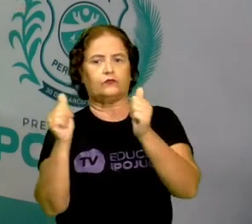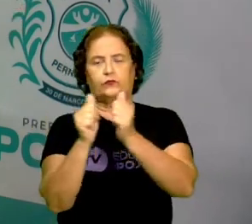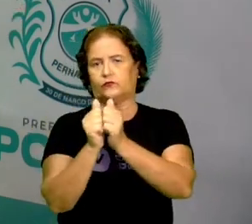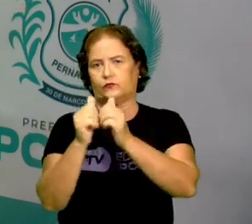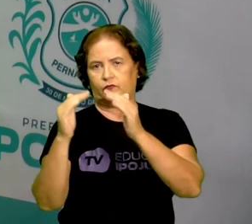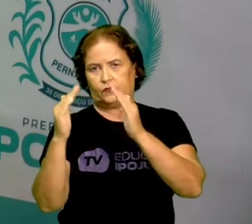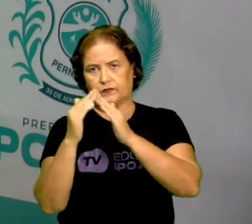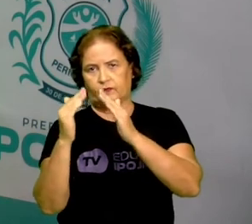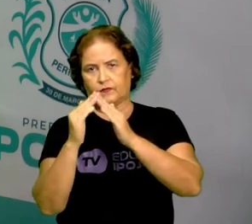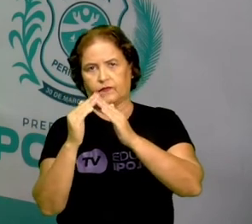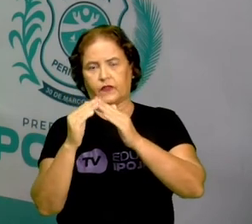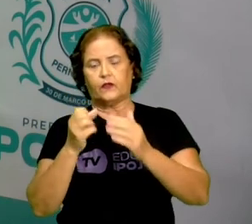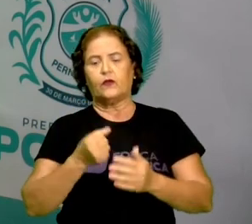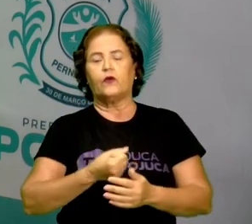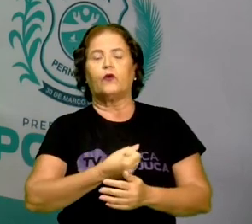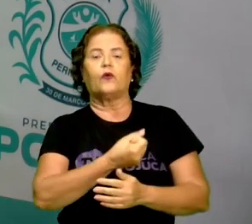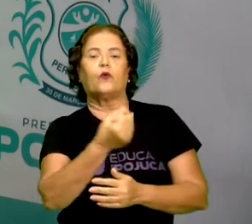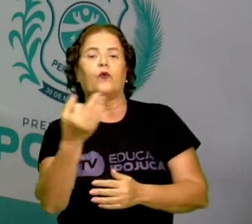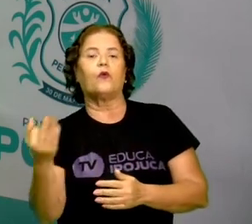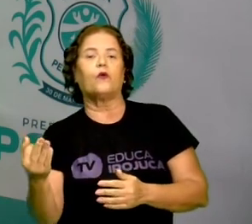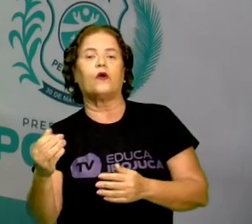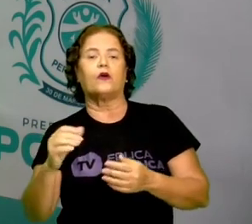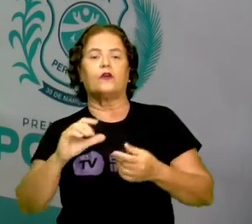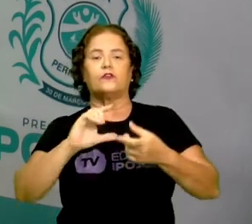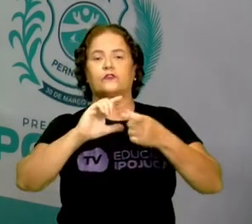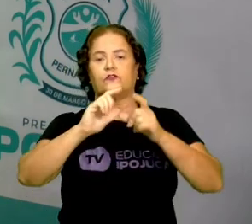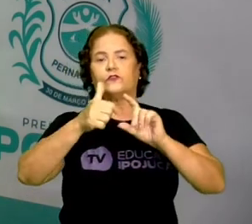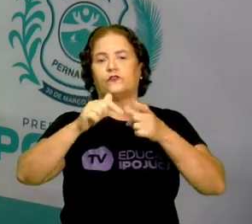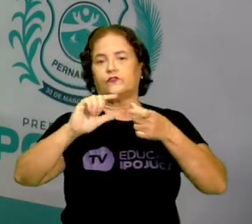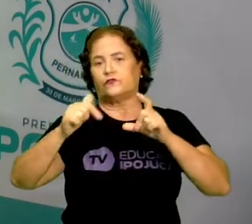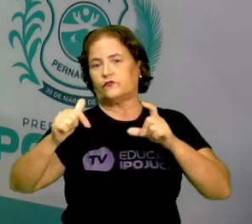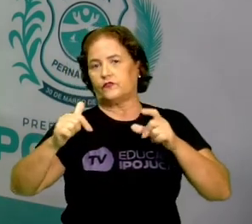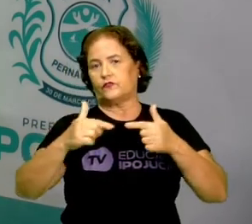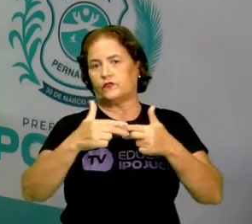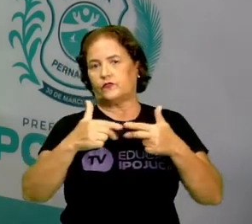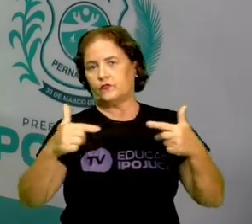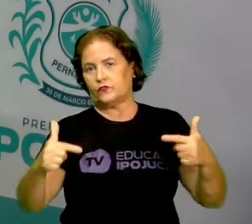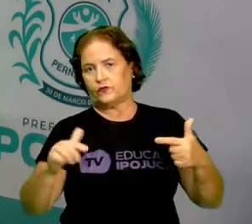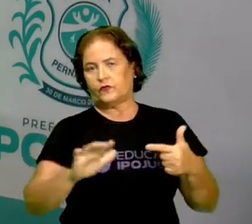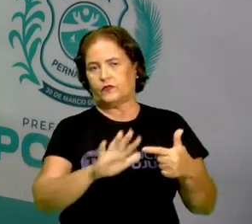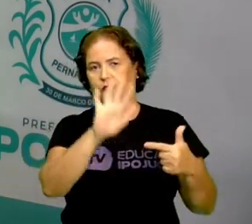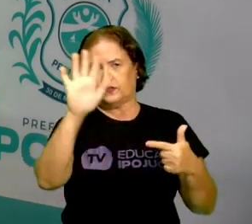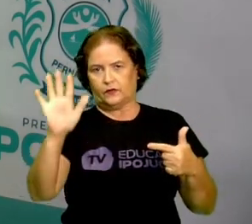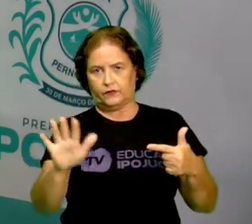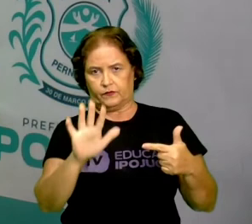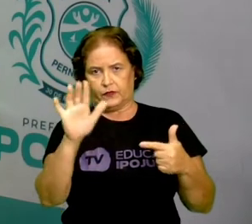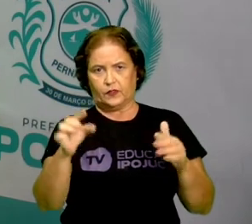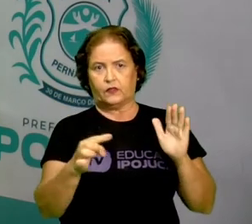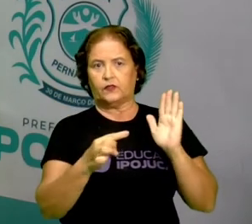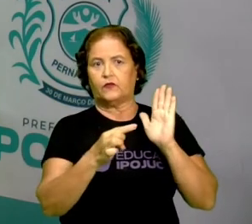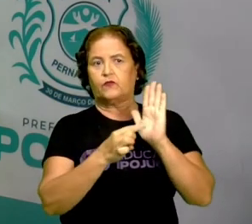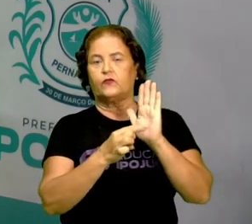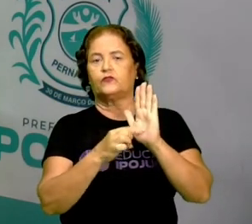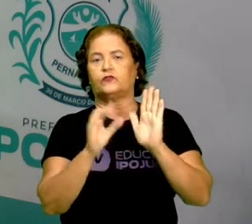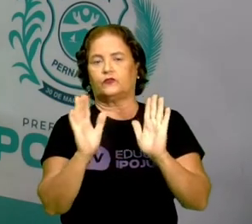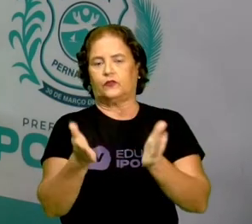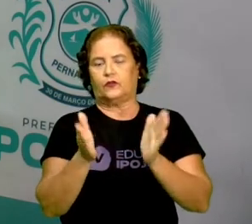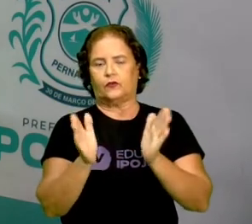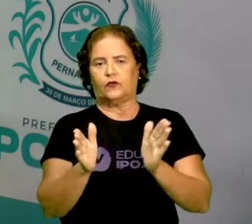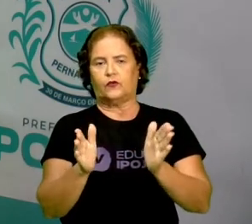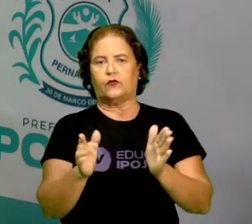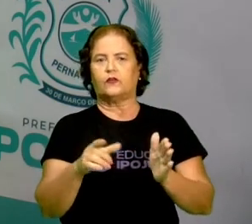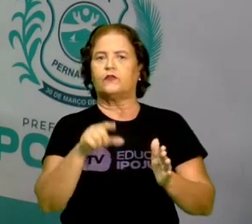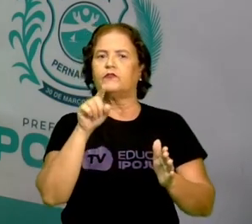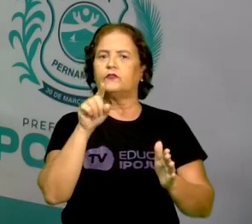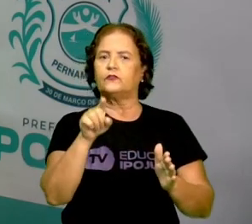residência que tipo de figura geométrica plana que eu apresentei para vocês agora. Qual dessas figuras você tem contato no seu